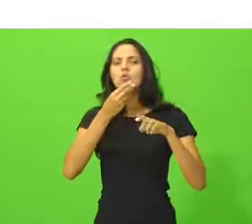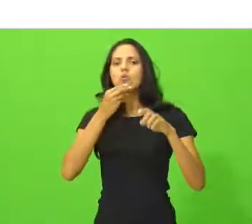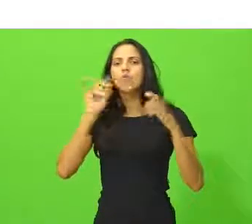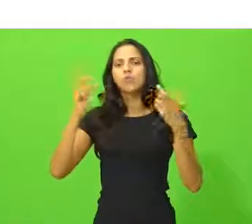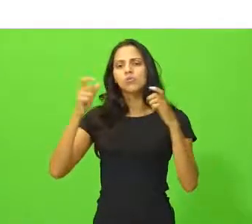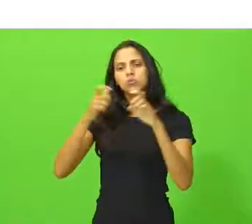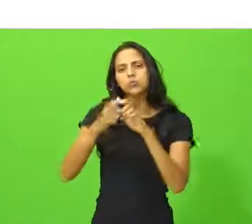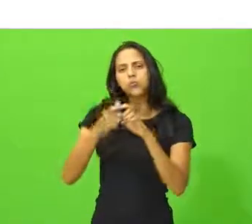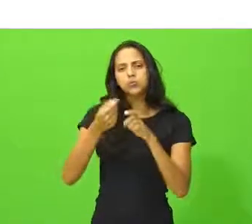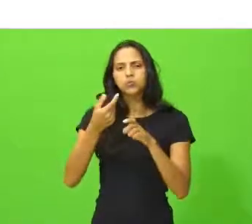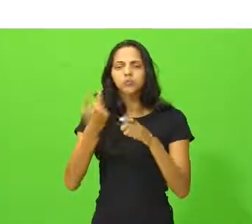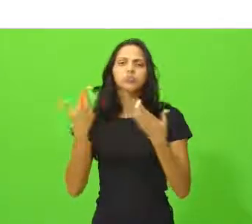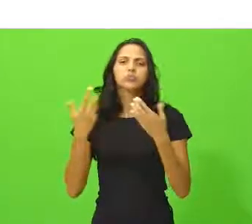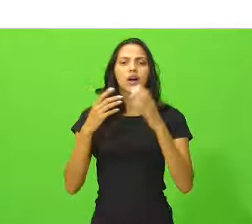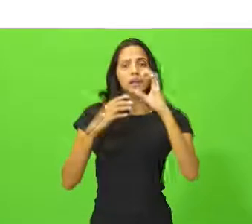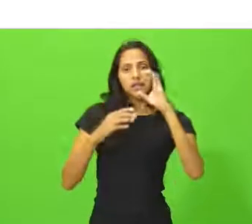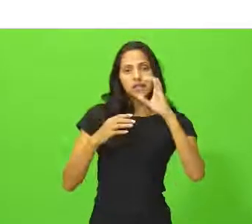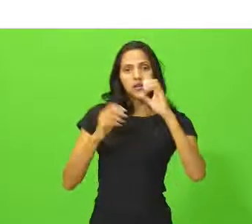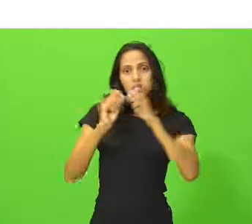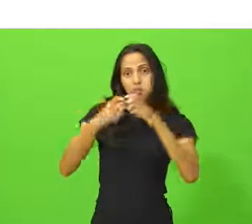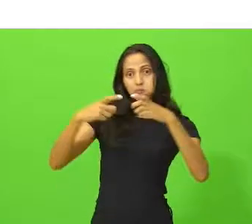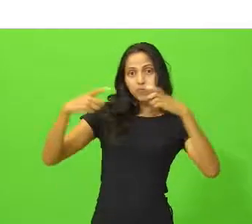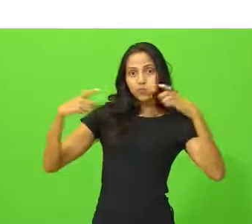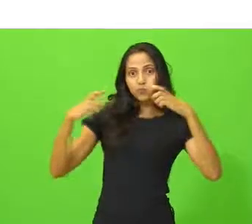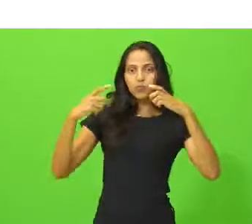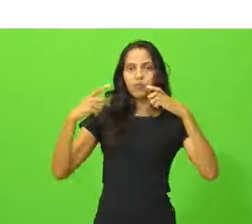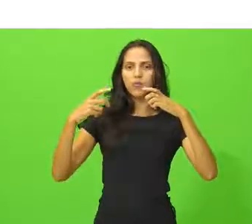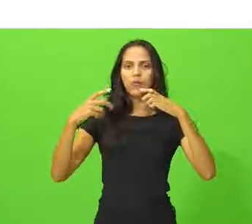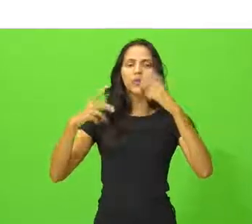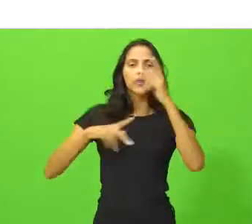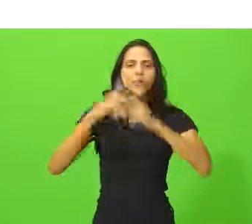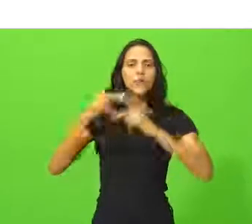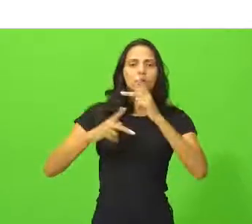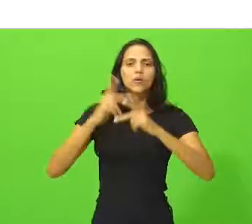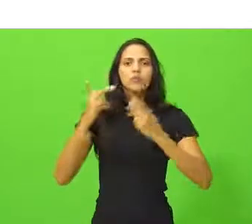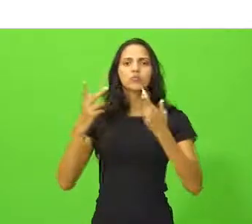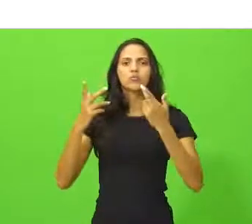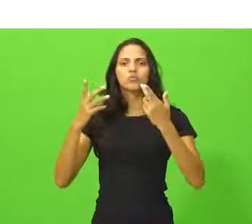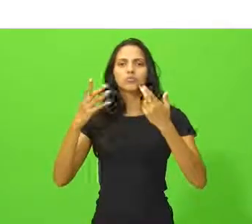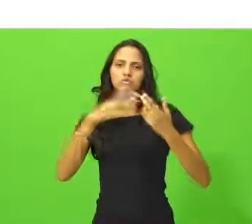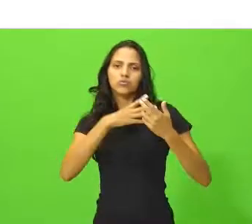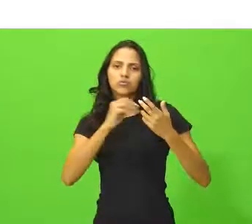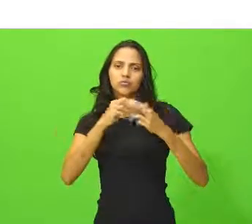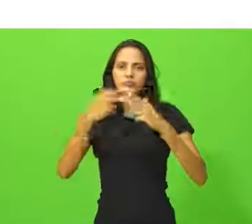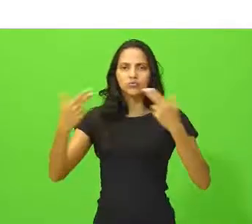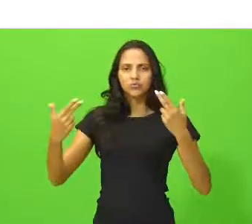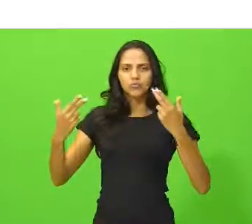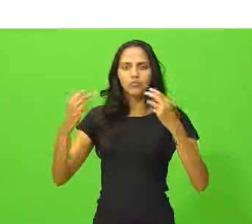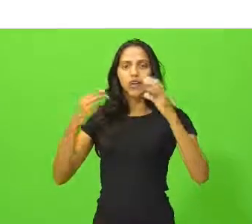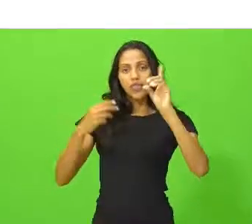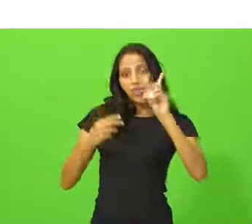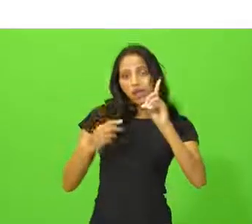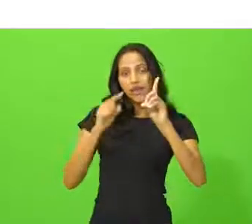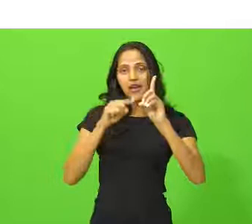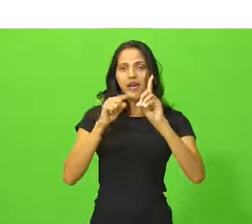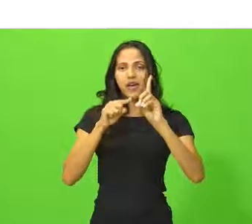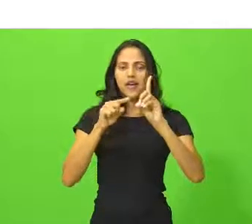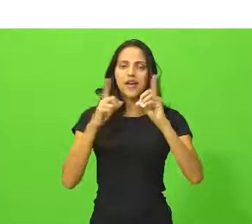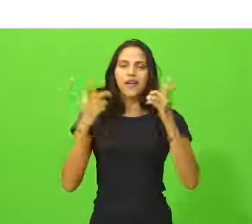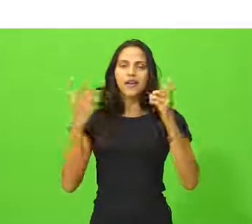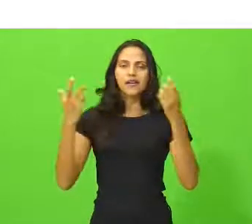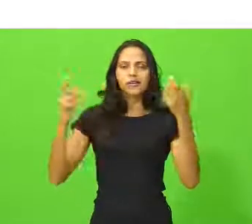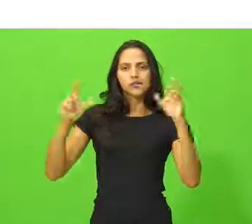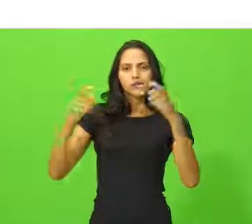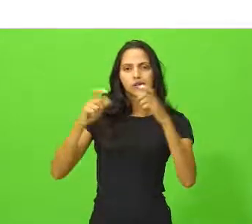área rural. Letra C, aumento da proporção de fecundidade na área rural. Letra D,